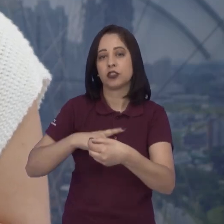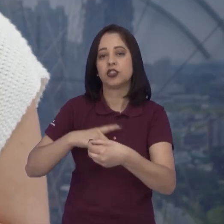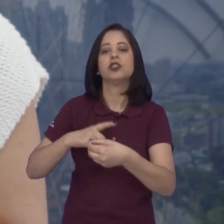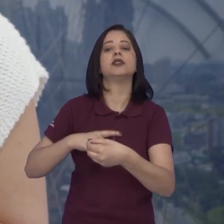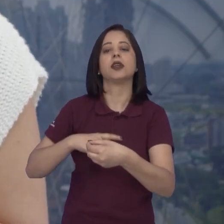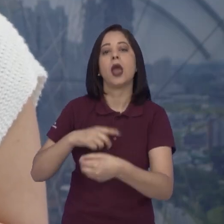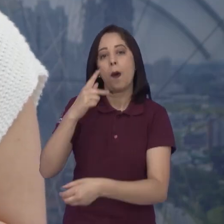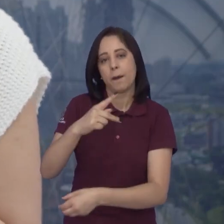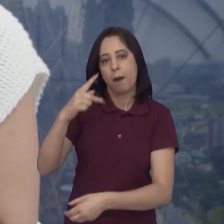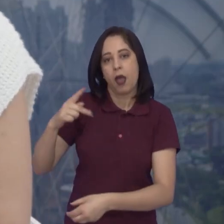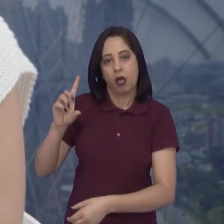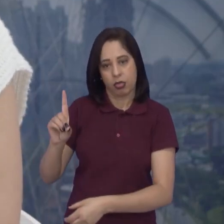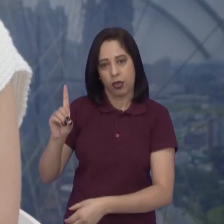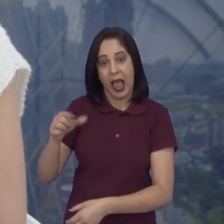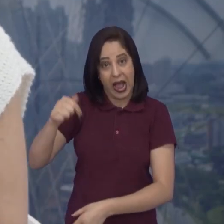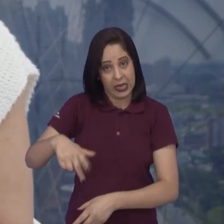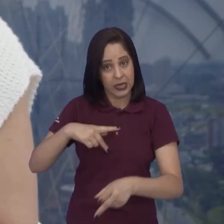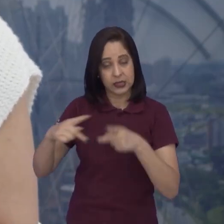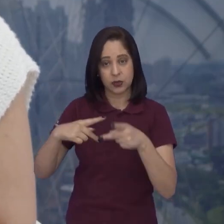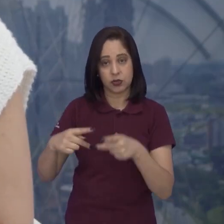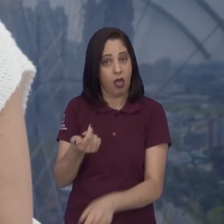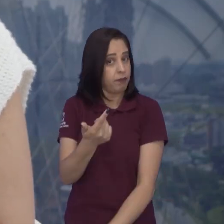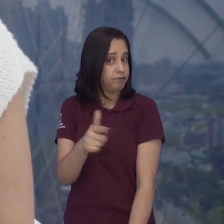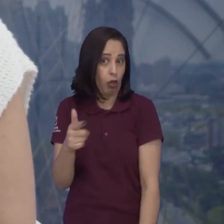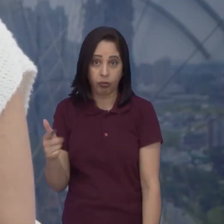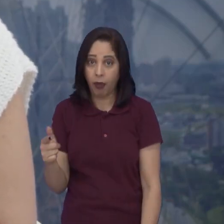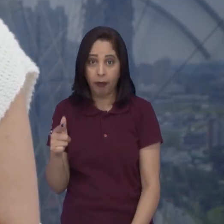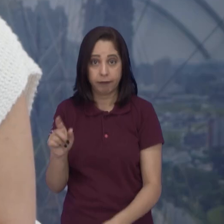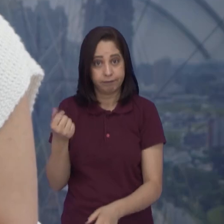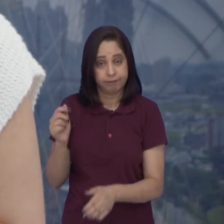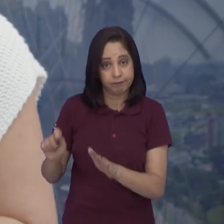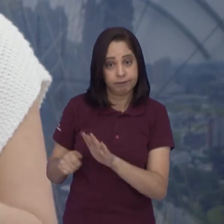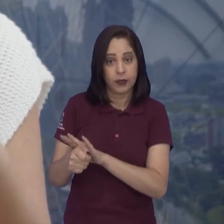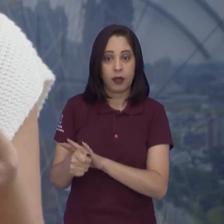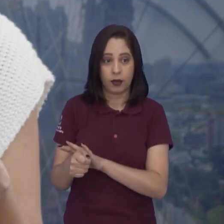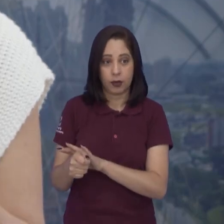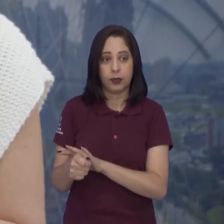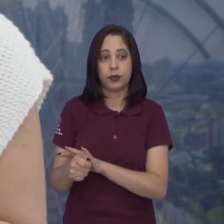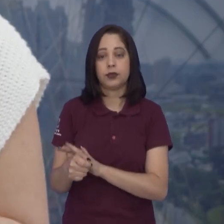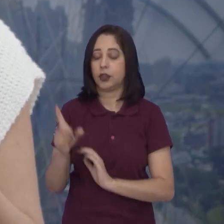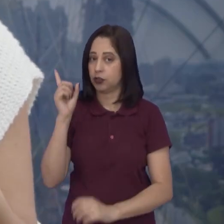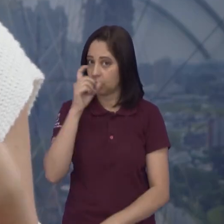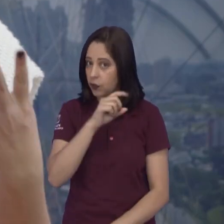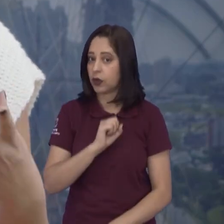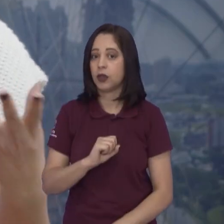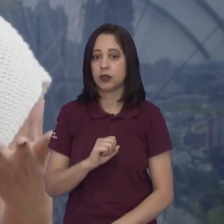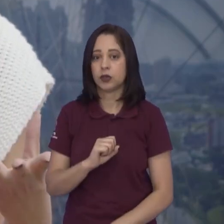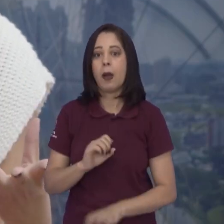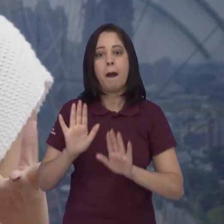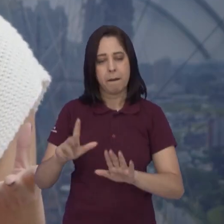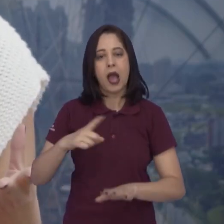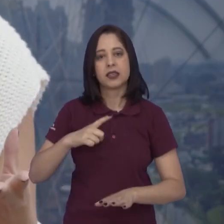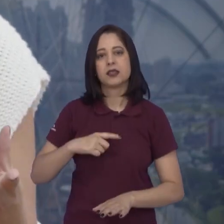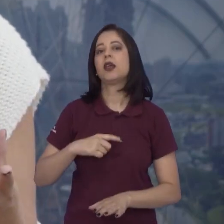interesse social. E São José não tem esse plano aprovado até hoje. Então, ele não está pelo SINIS, que é o Sistema Nacional